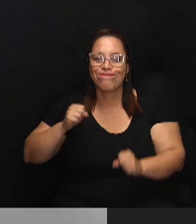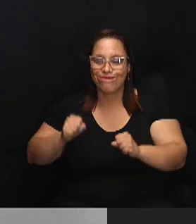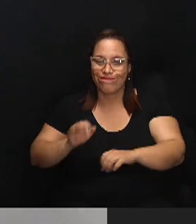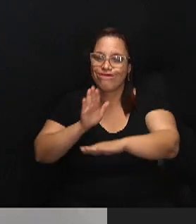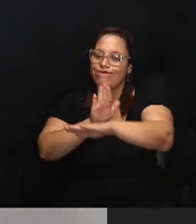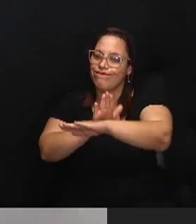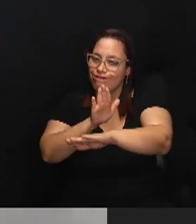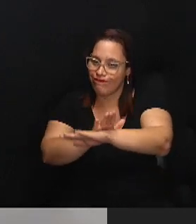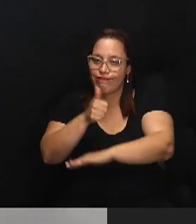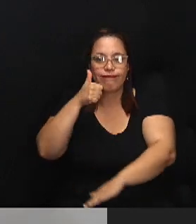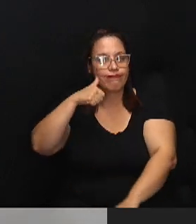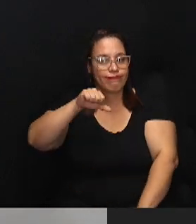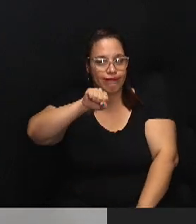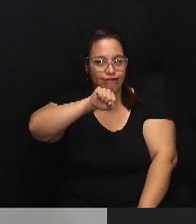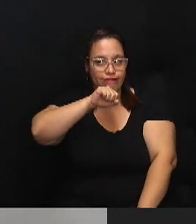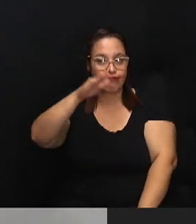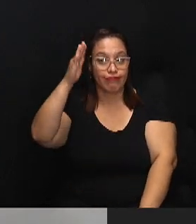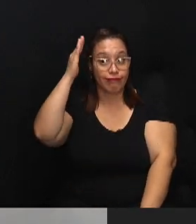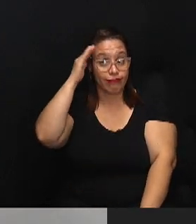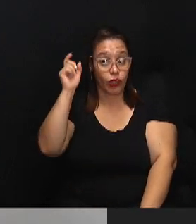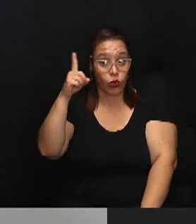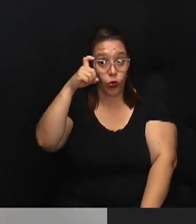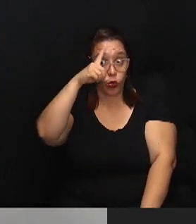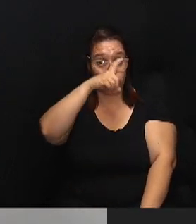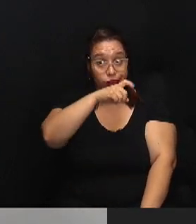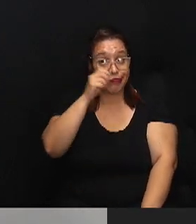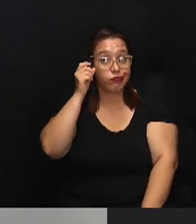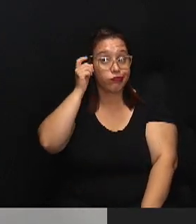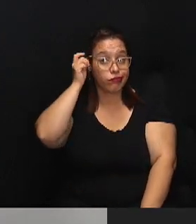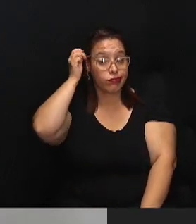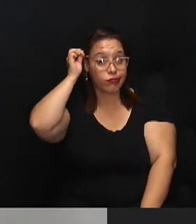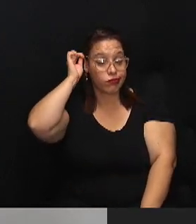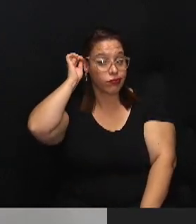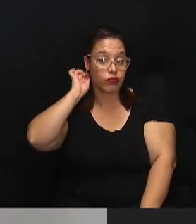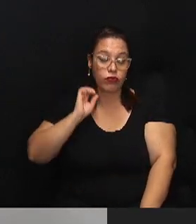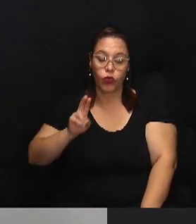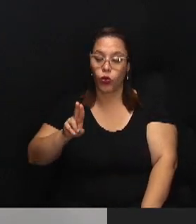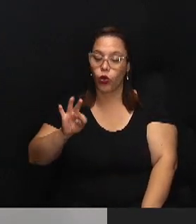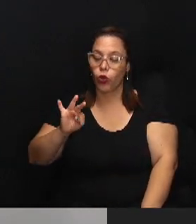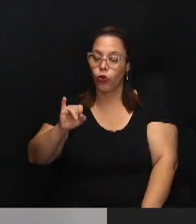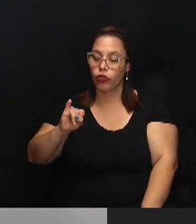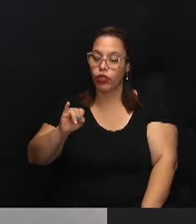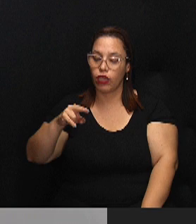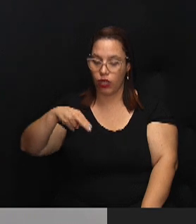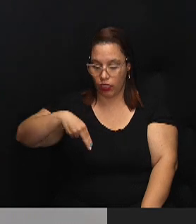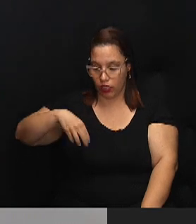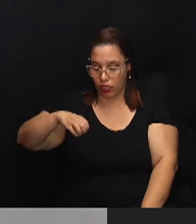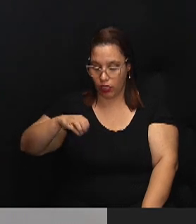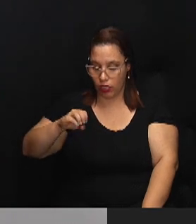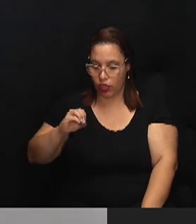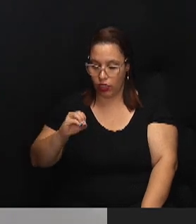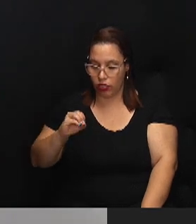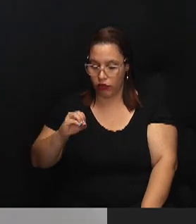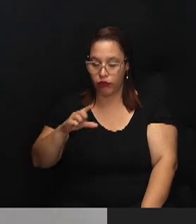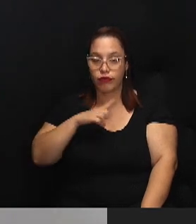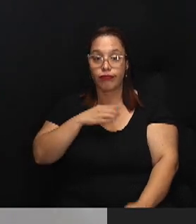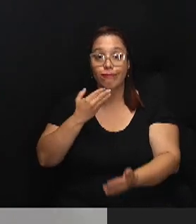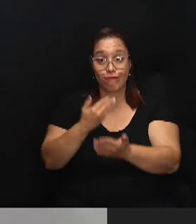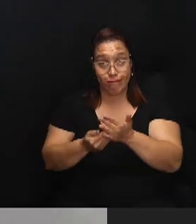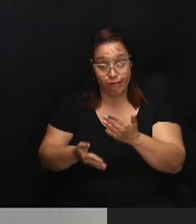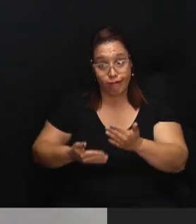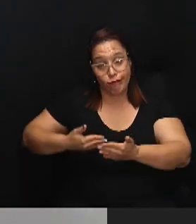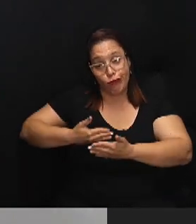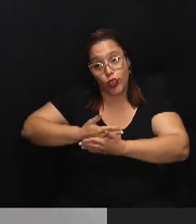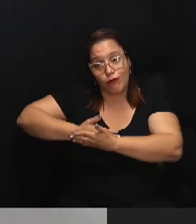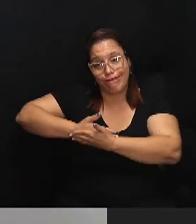ajudar uma mãe, que a gente sabe como é difícil estar dentro de uma UTI neonatal, e essa mãe que também teve a perda de um